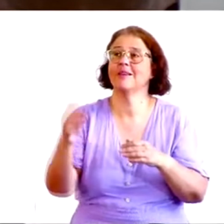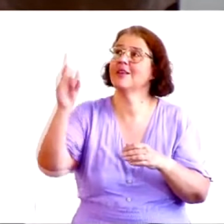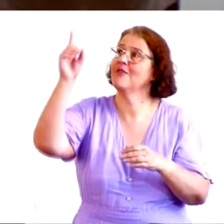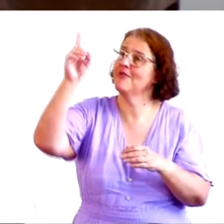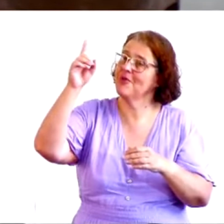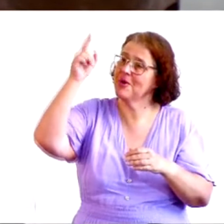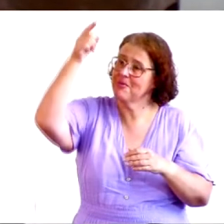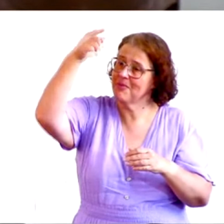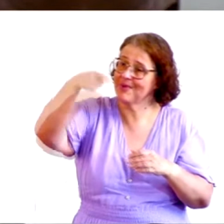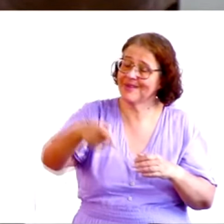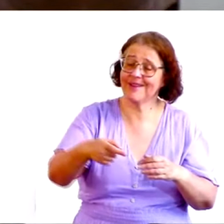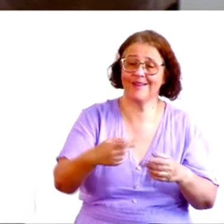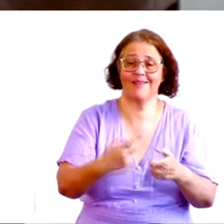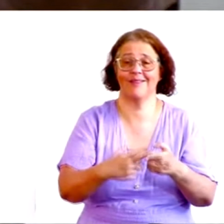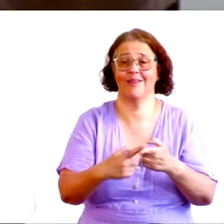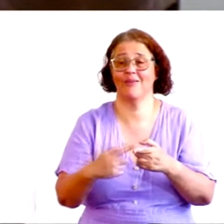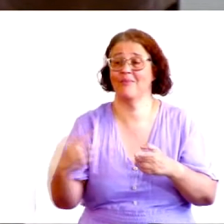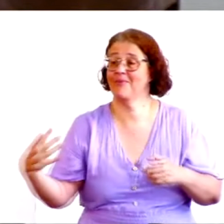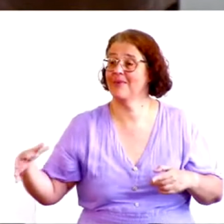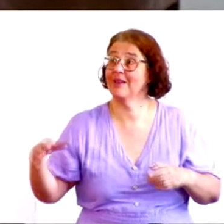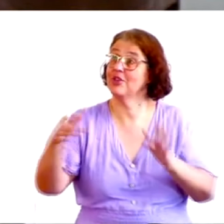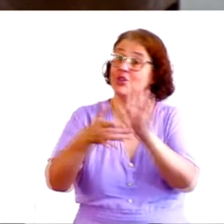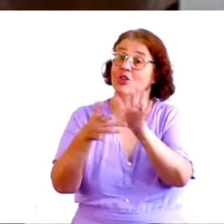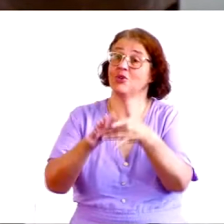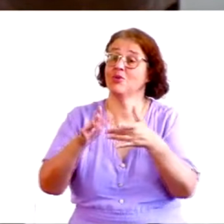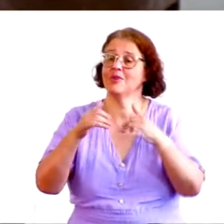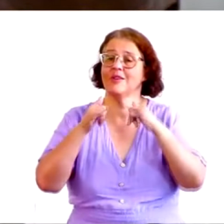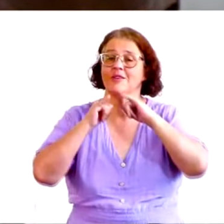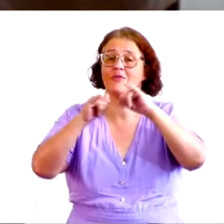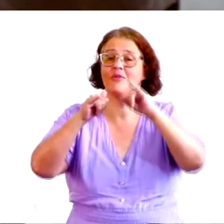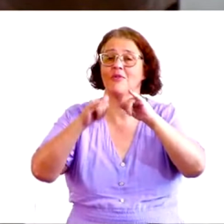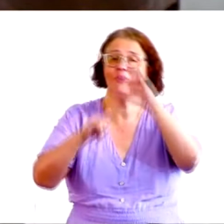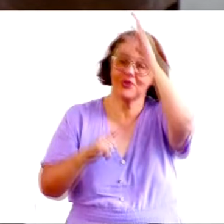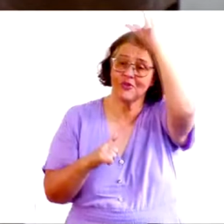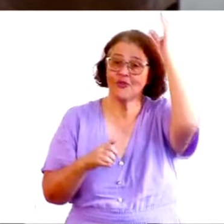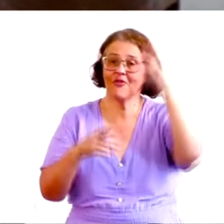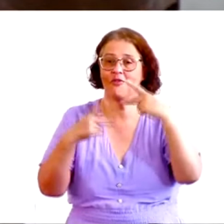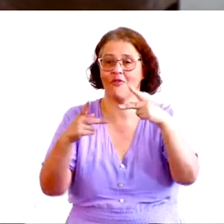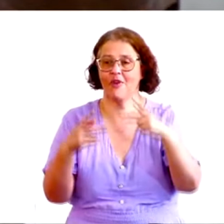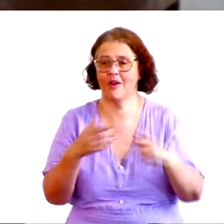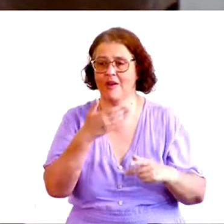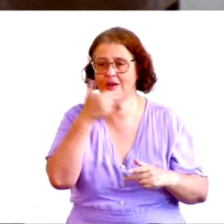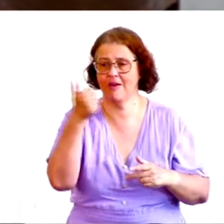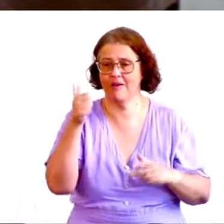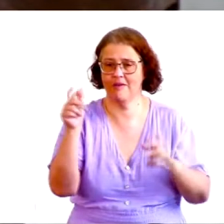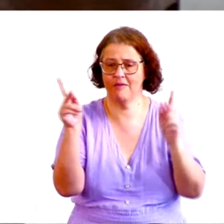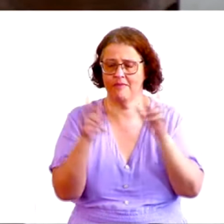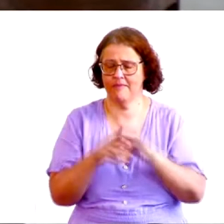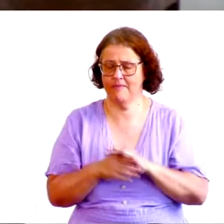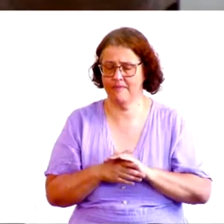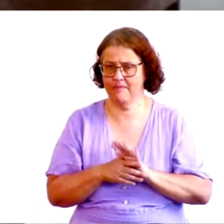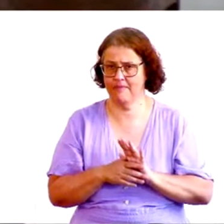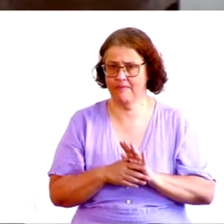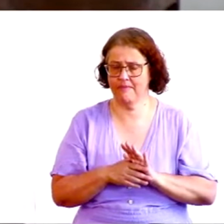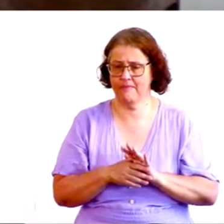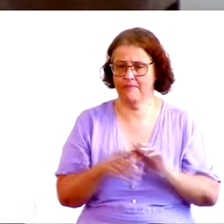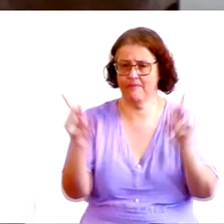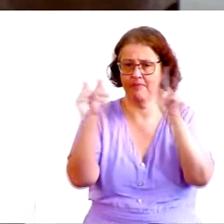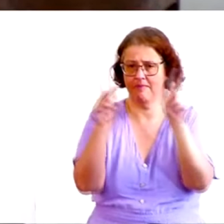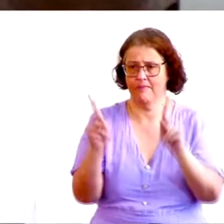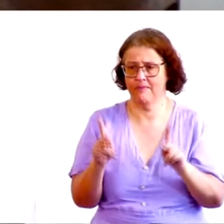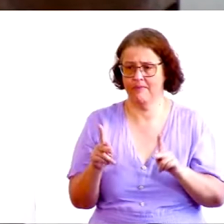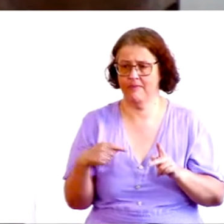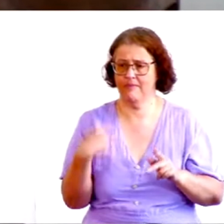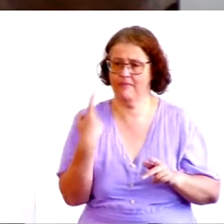dizer a nós não serão destruídos entendam que é a paz para nós a paz para